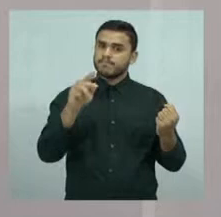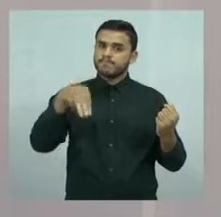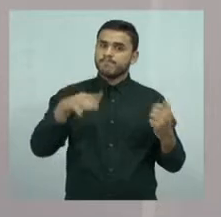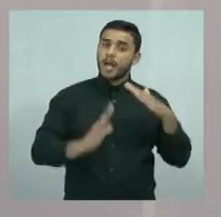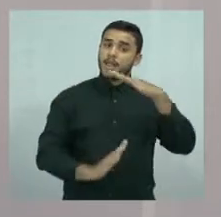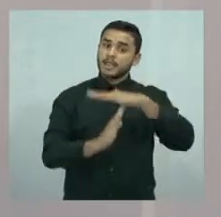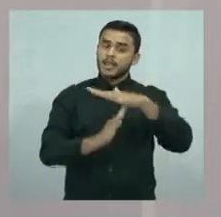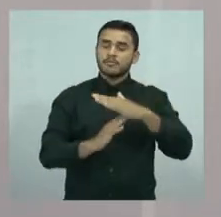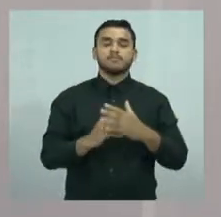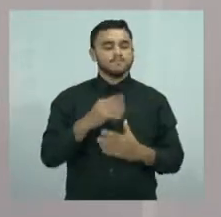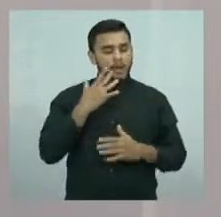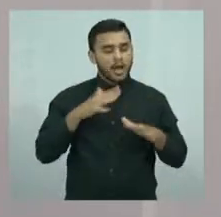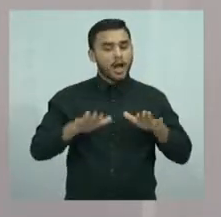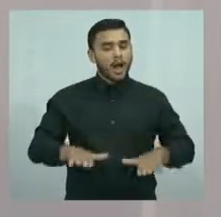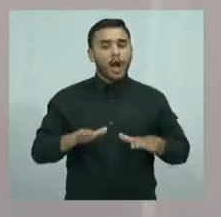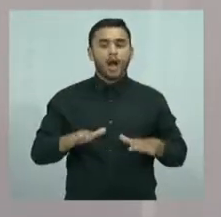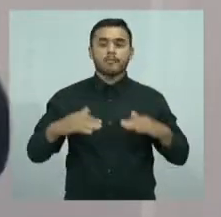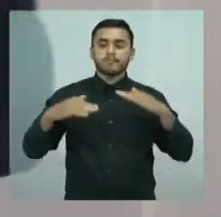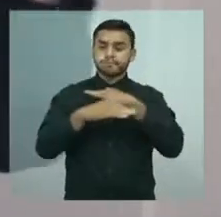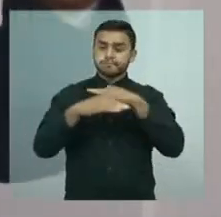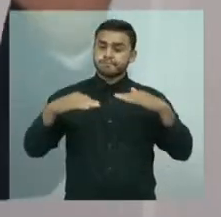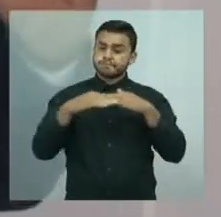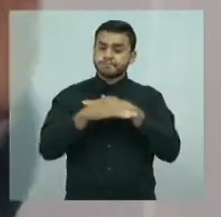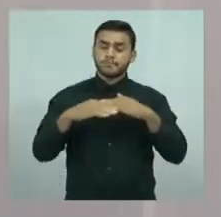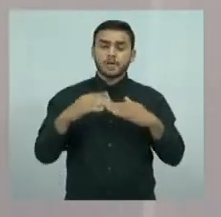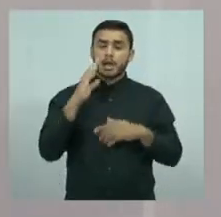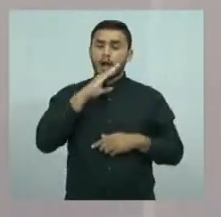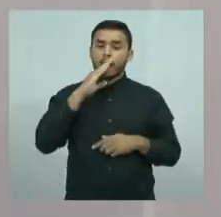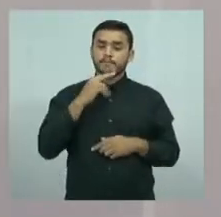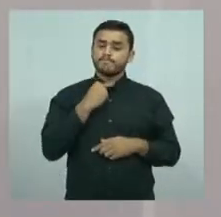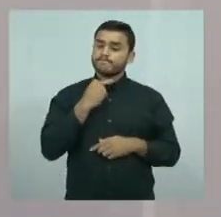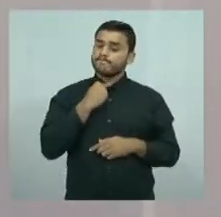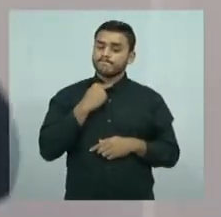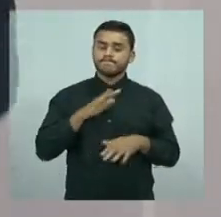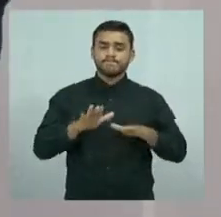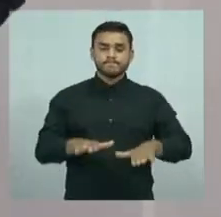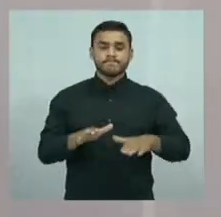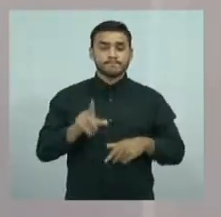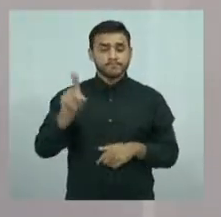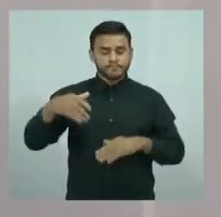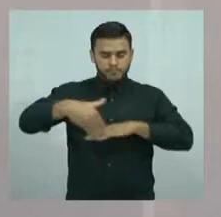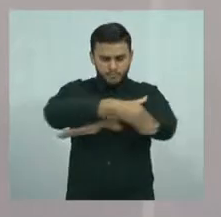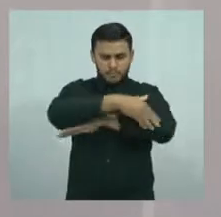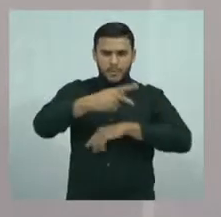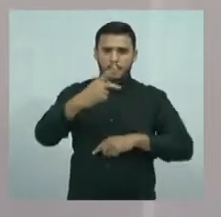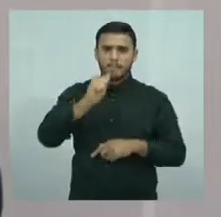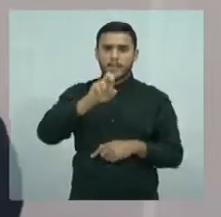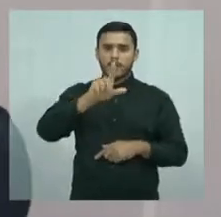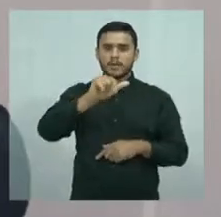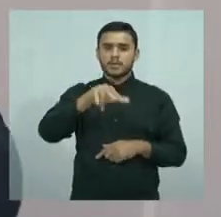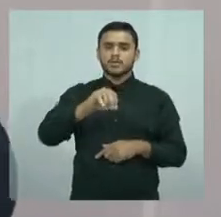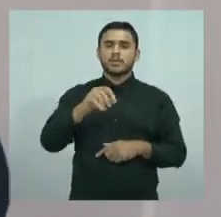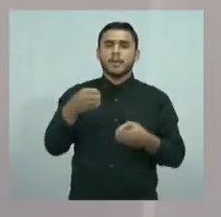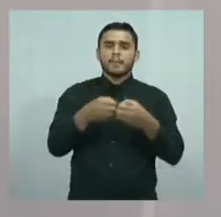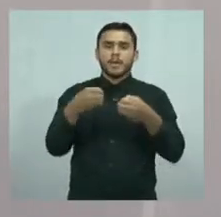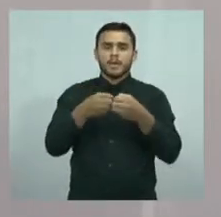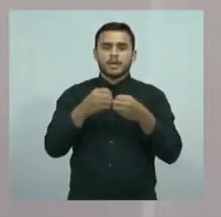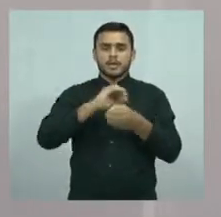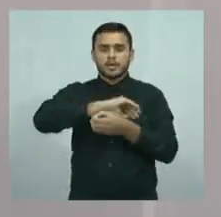justamente, já dei entrada a um projeto de lei propondo que esta rua, que começa ali no Presidente Vargas e vai